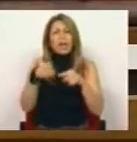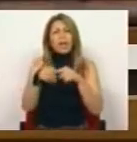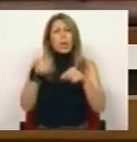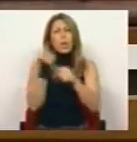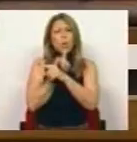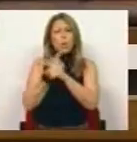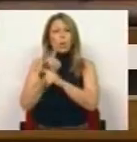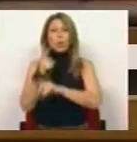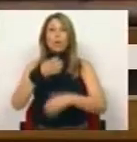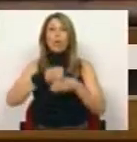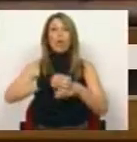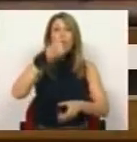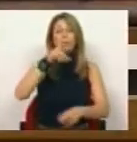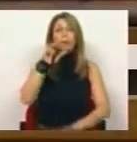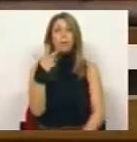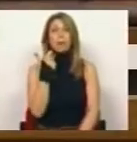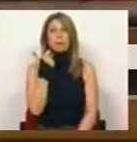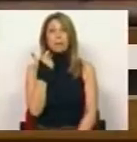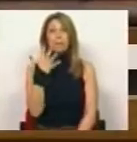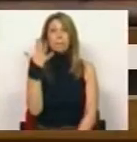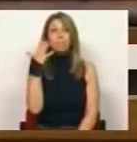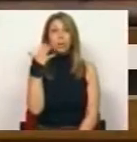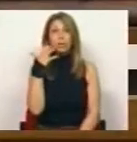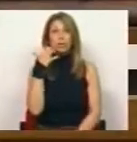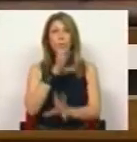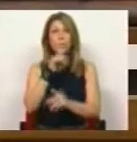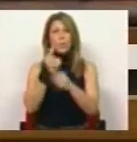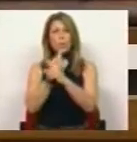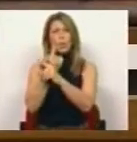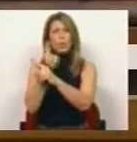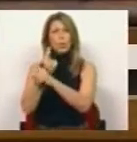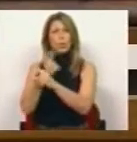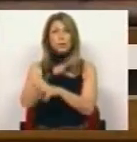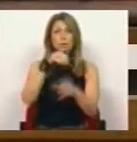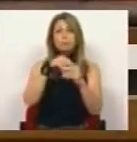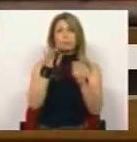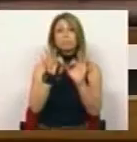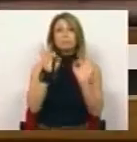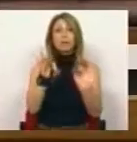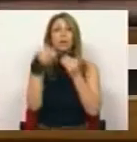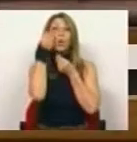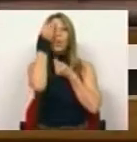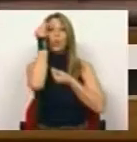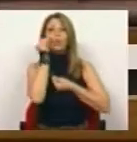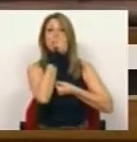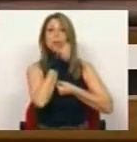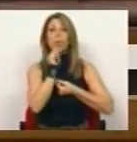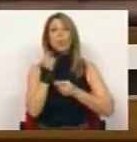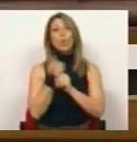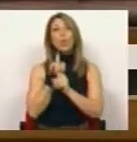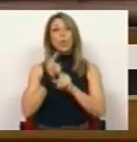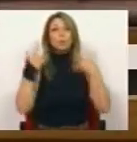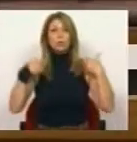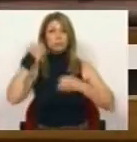desincentivo à utilização de microplásticos em produtos de uso corrente, como cosméticos e produtos de higiene.